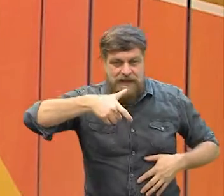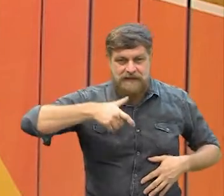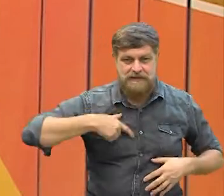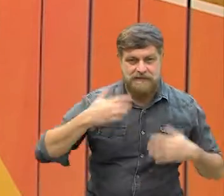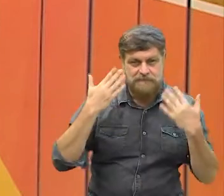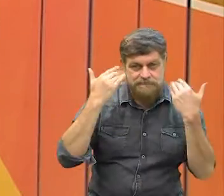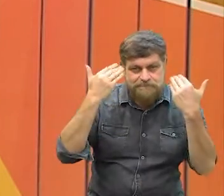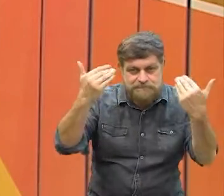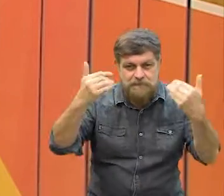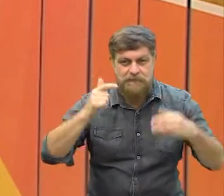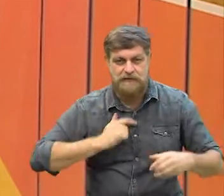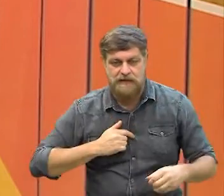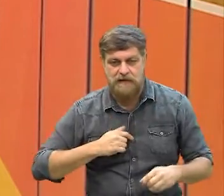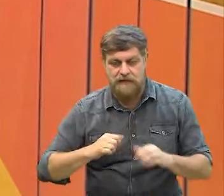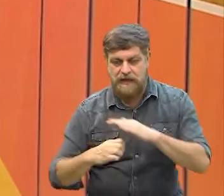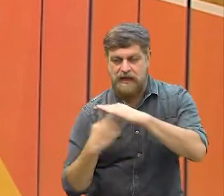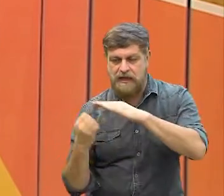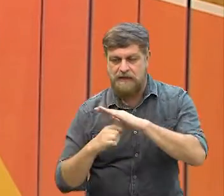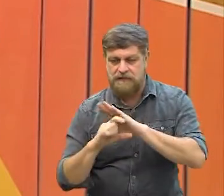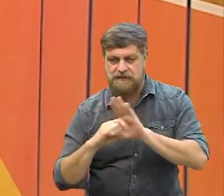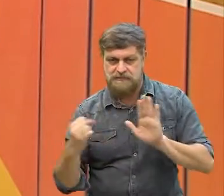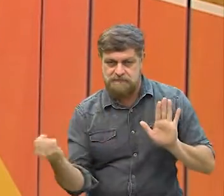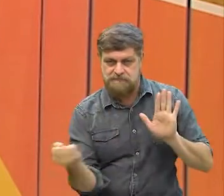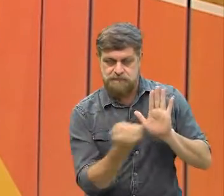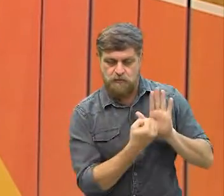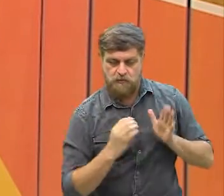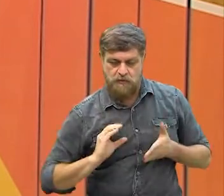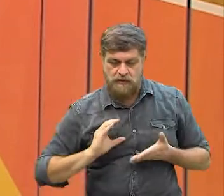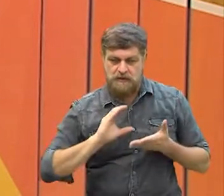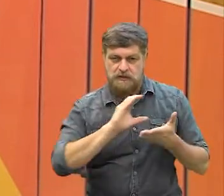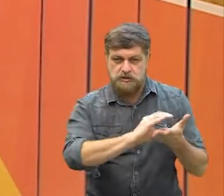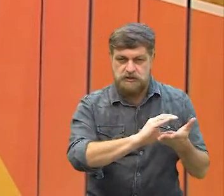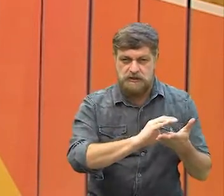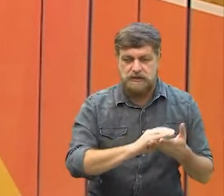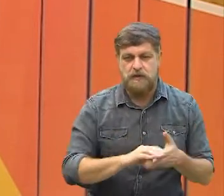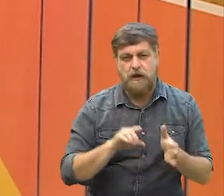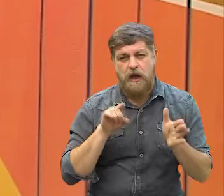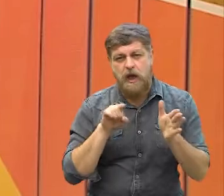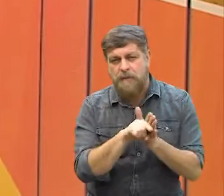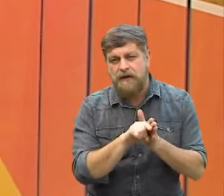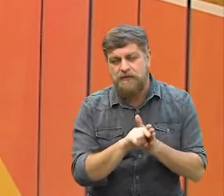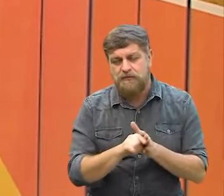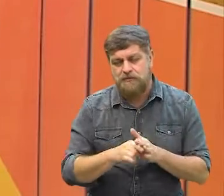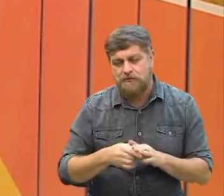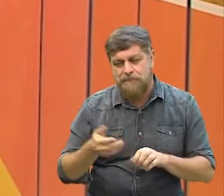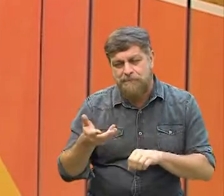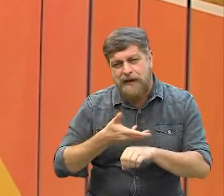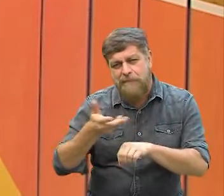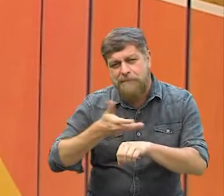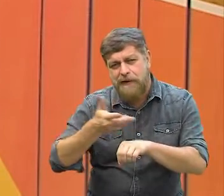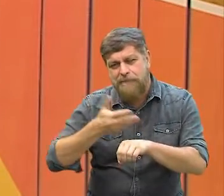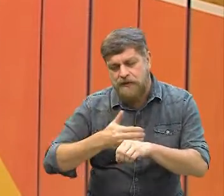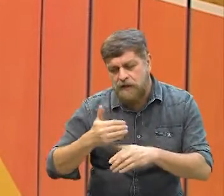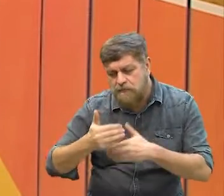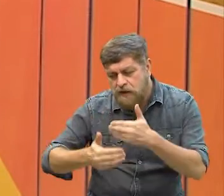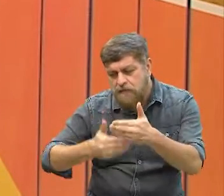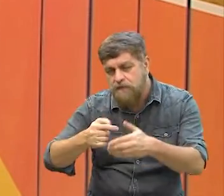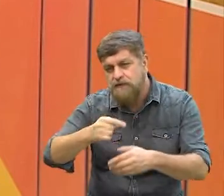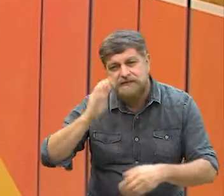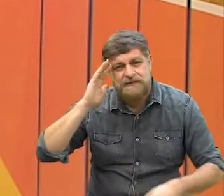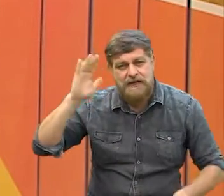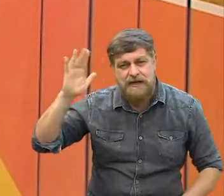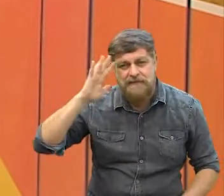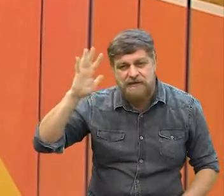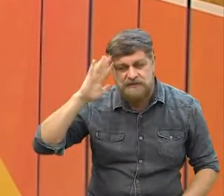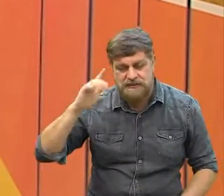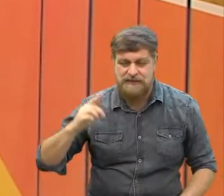audiência, consequentemente patrocinador e com isso dinheiro. Qual que é o passo a curto prazo que você imagina? Eu sei que isso